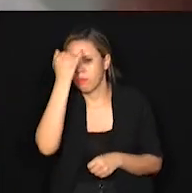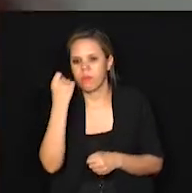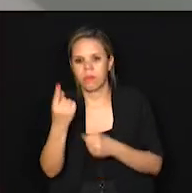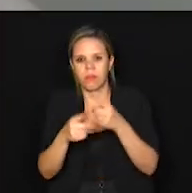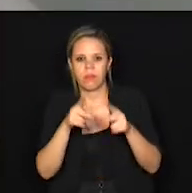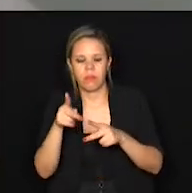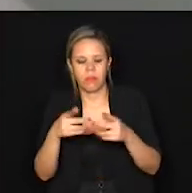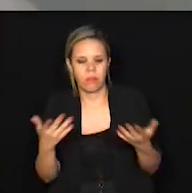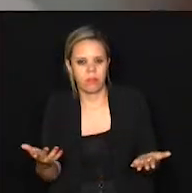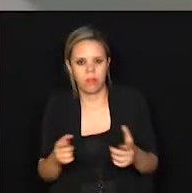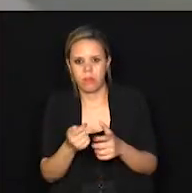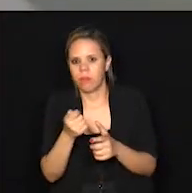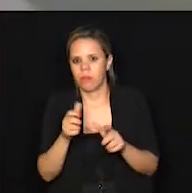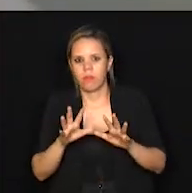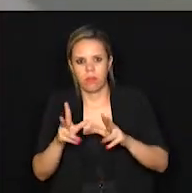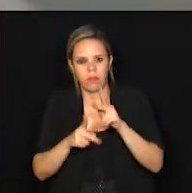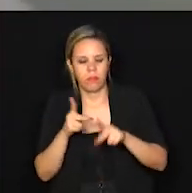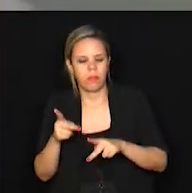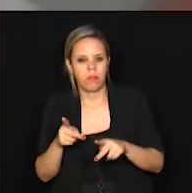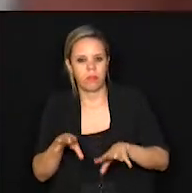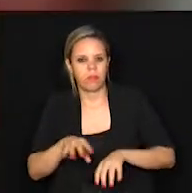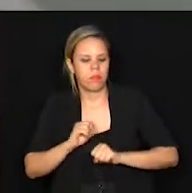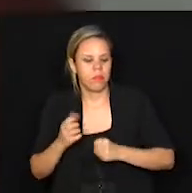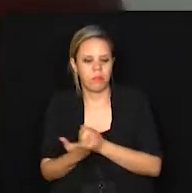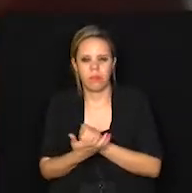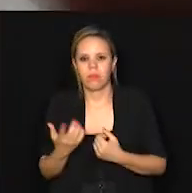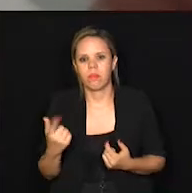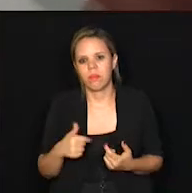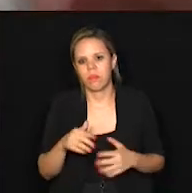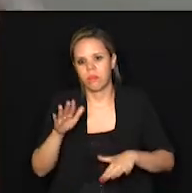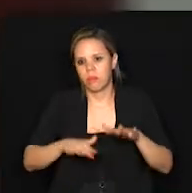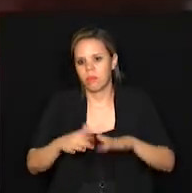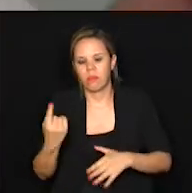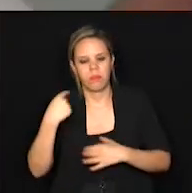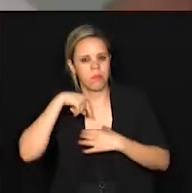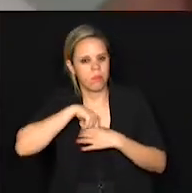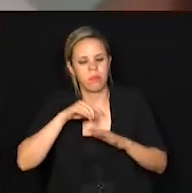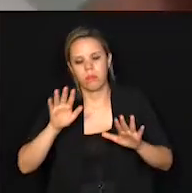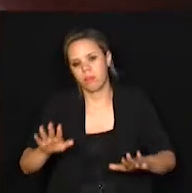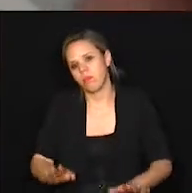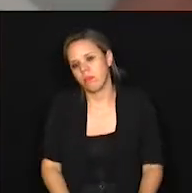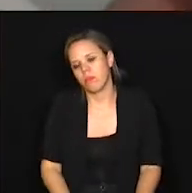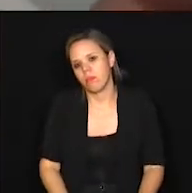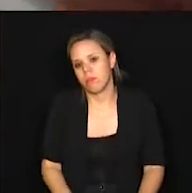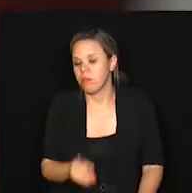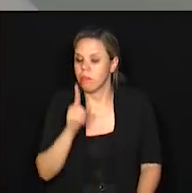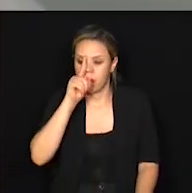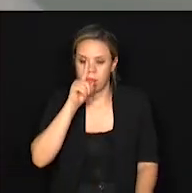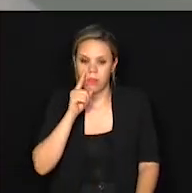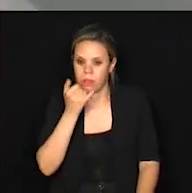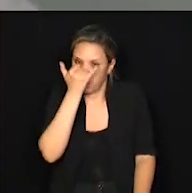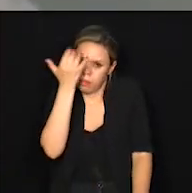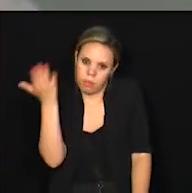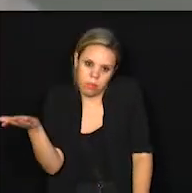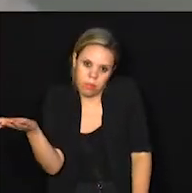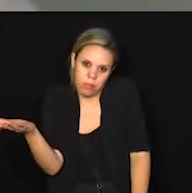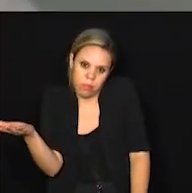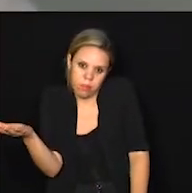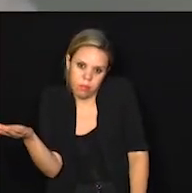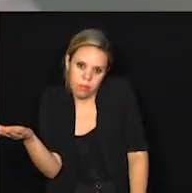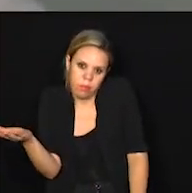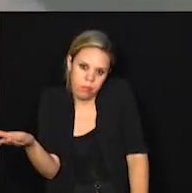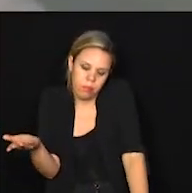público não está aqui, porque eu vi agora que a Rose fez uma explanação de tudo que as escolas particulares vão fazer, ou estão fazendo, ou estão